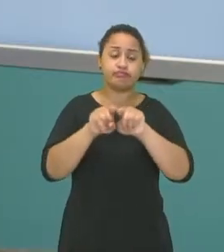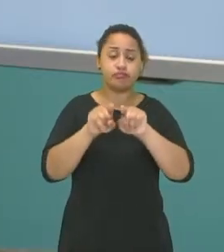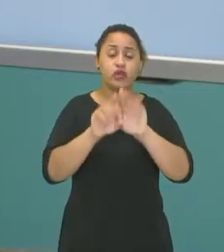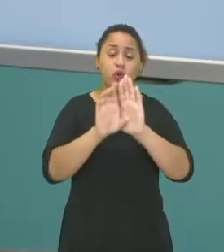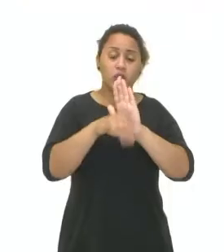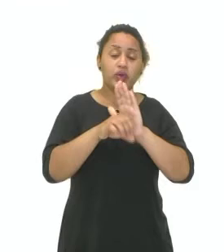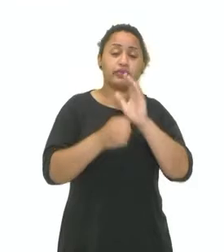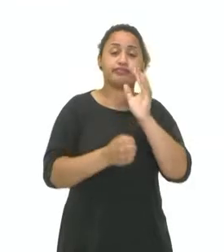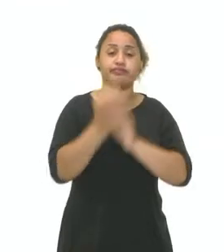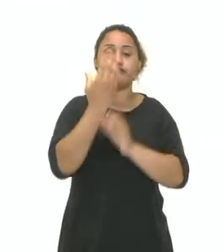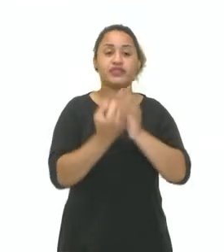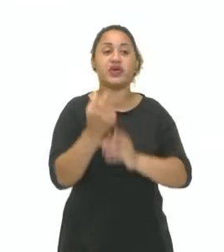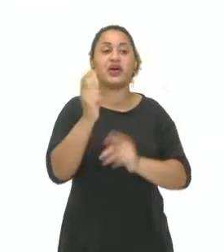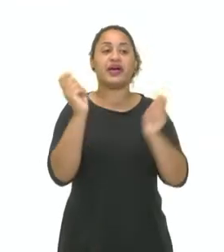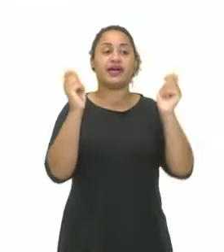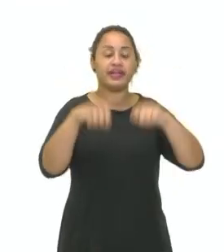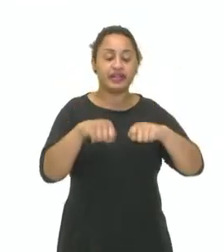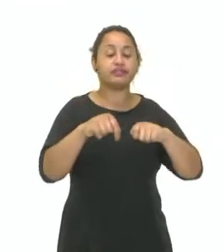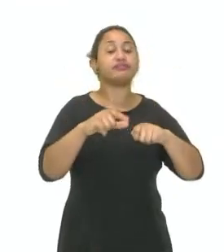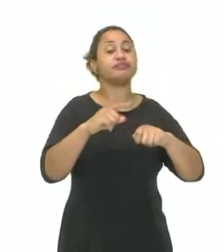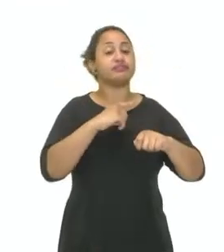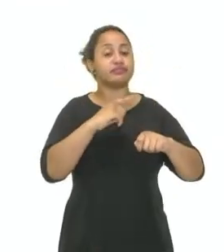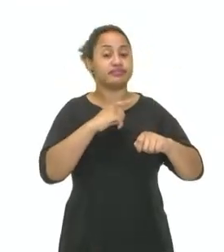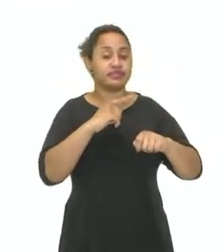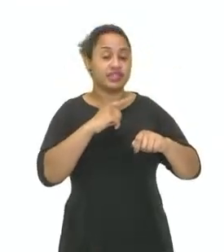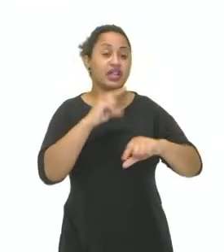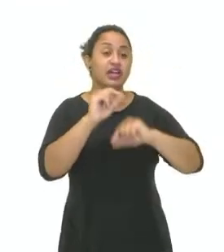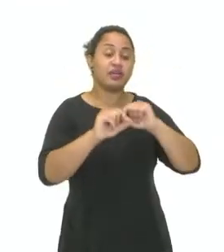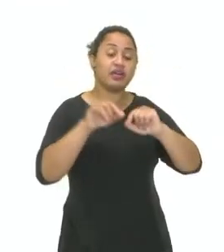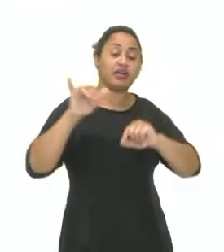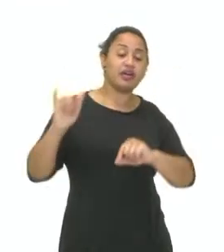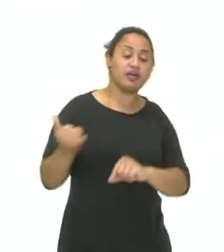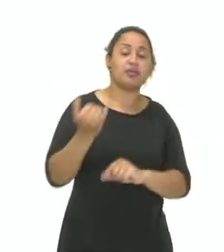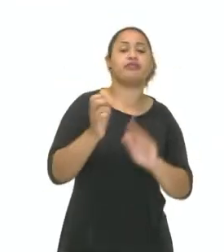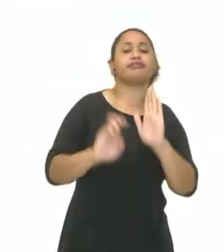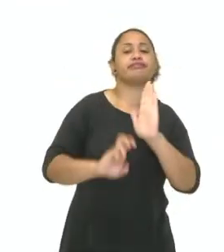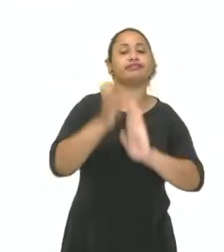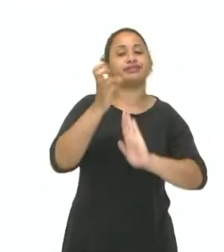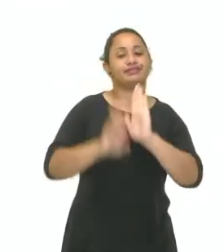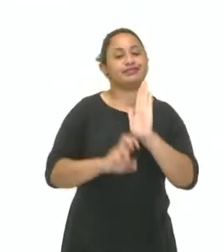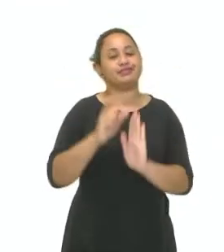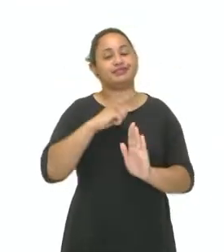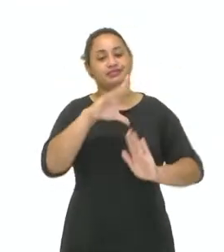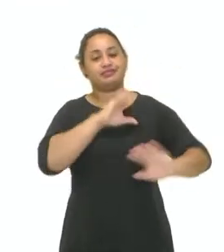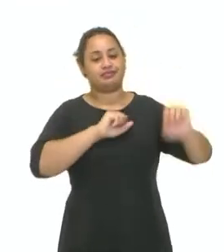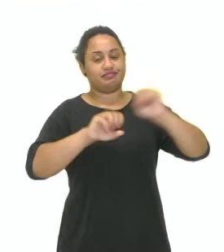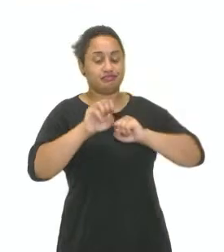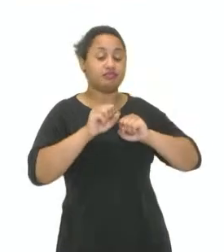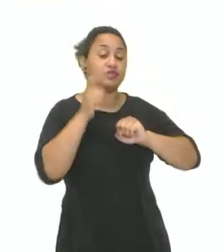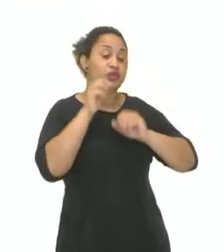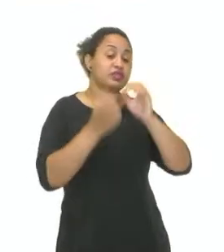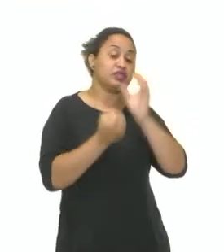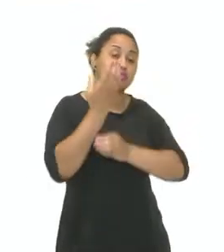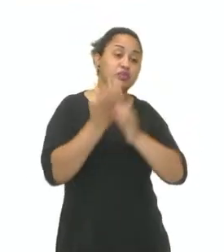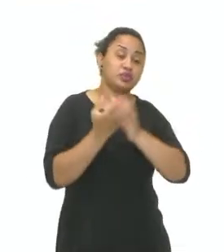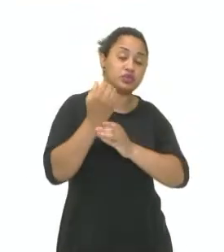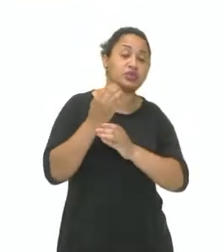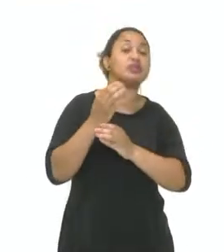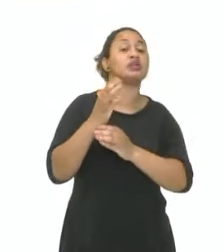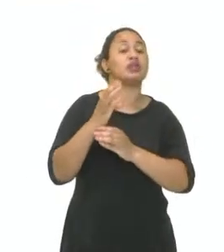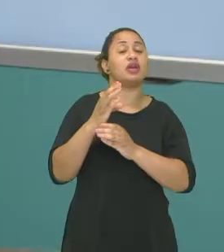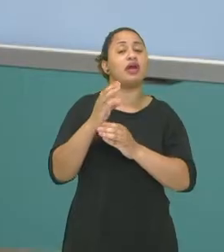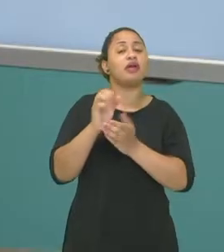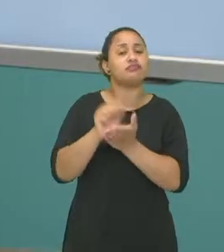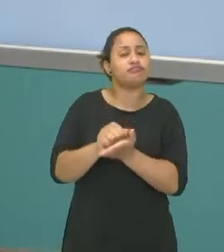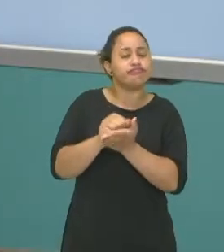que seria a capacidade dos organismos de um nível trófico de aproveitar a energia recebida para produzir biomassa. O nome disso